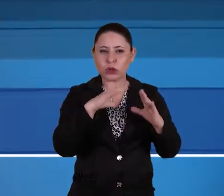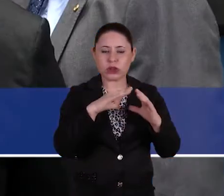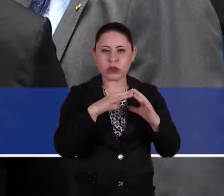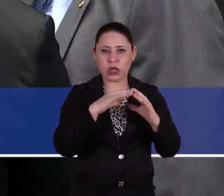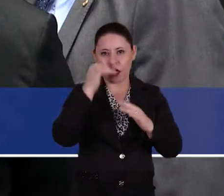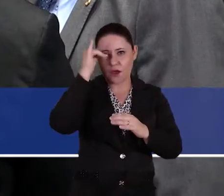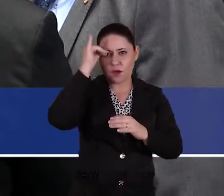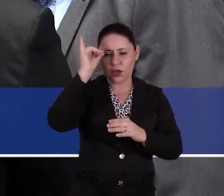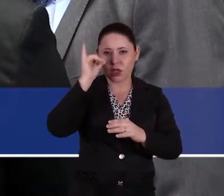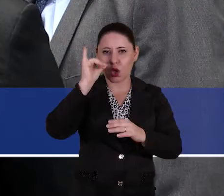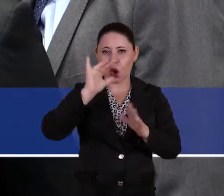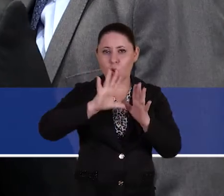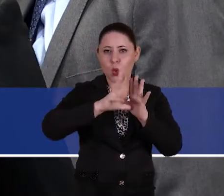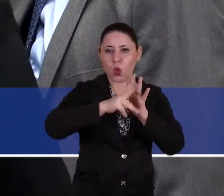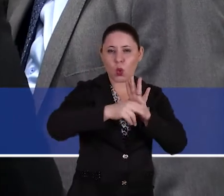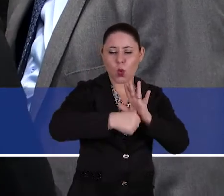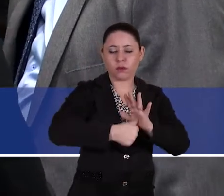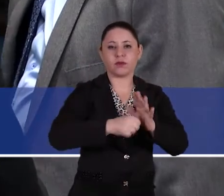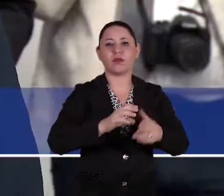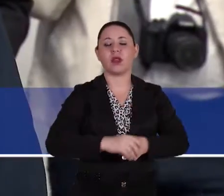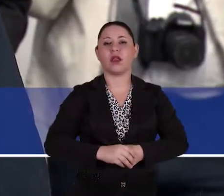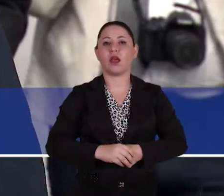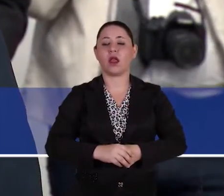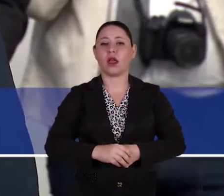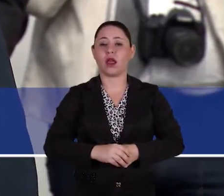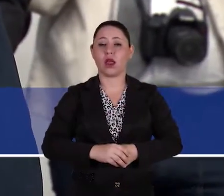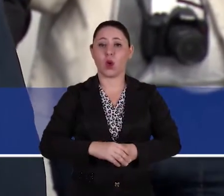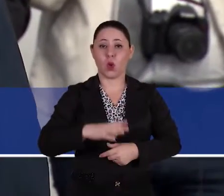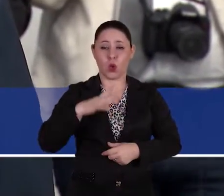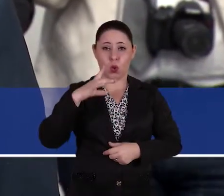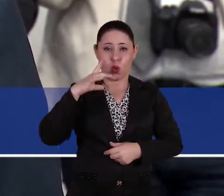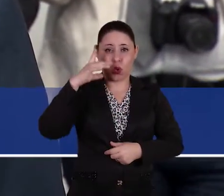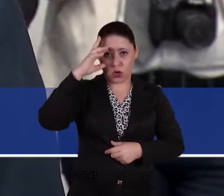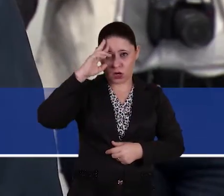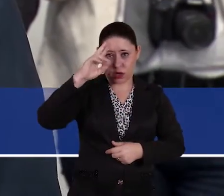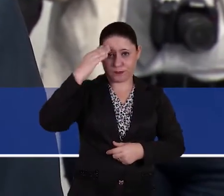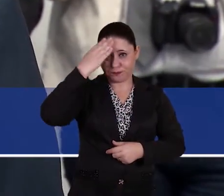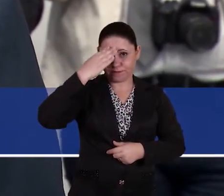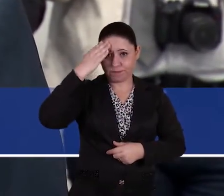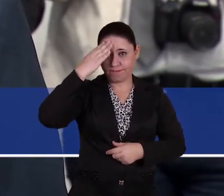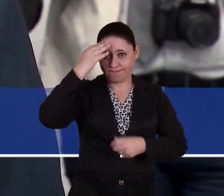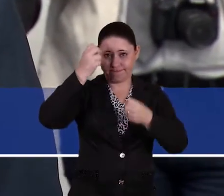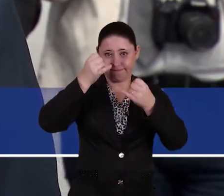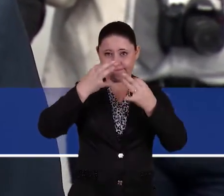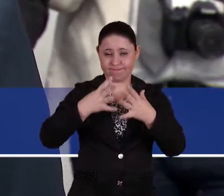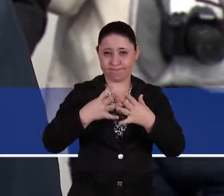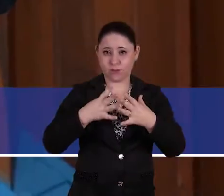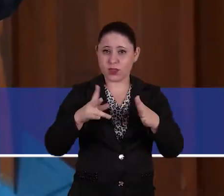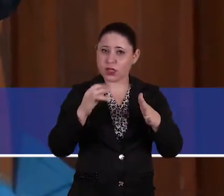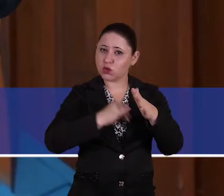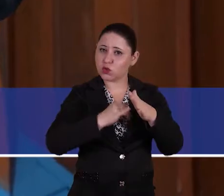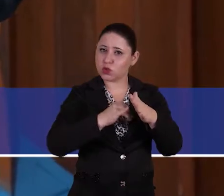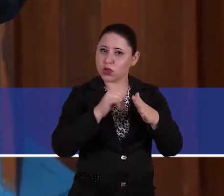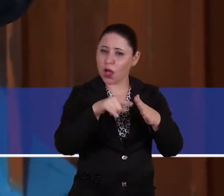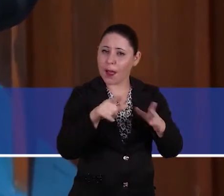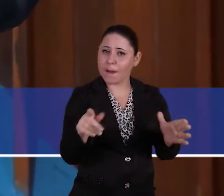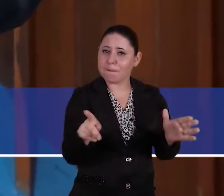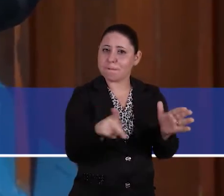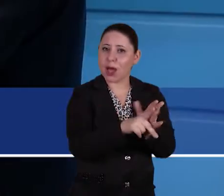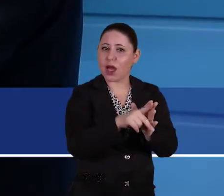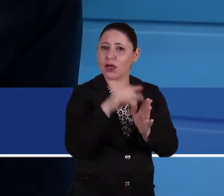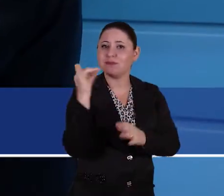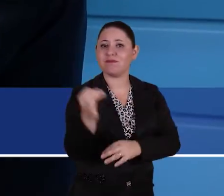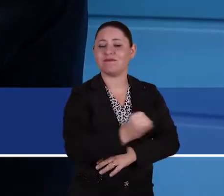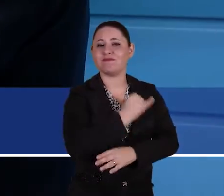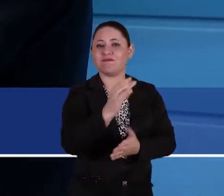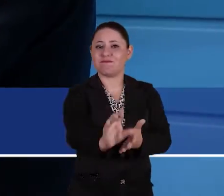de Combate à Corrupção, o DRACO. O líder do governo, deputado Barbosinha, destacou que o departamento é primordial para